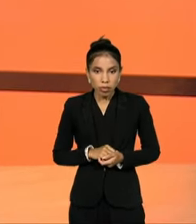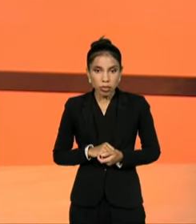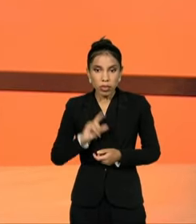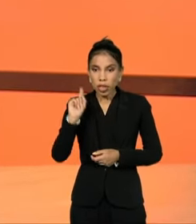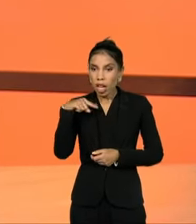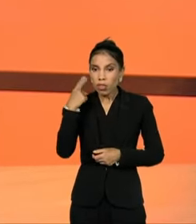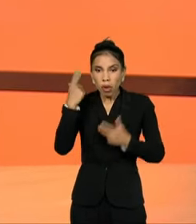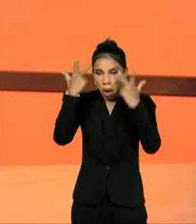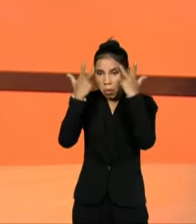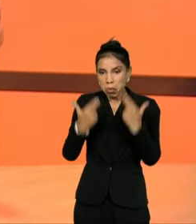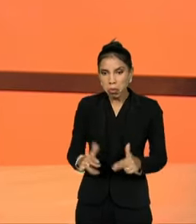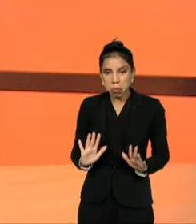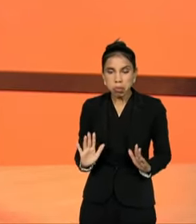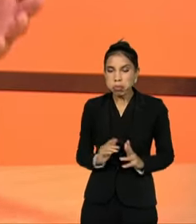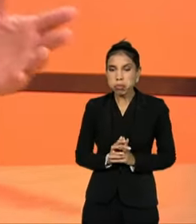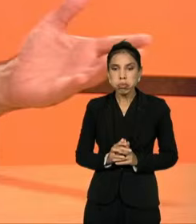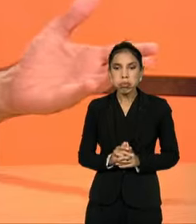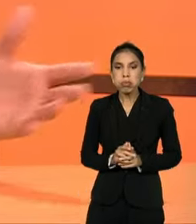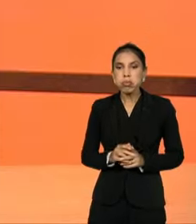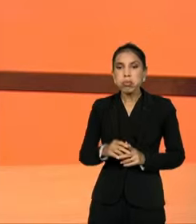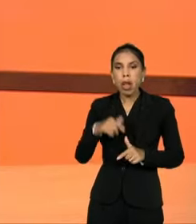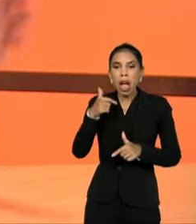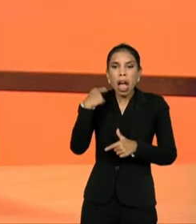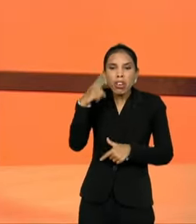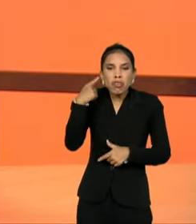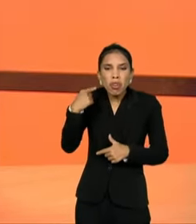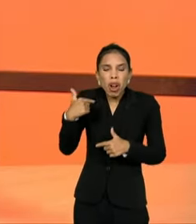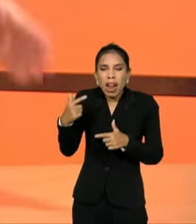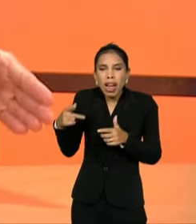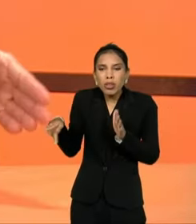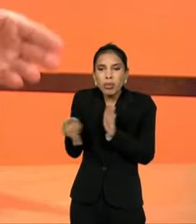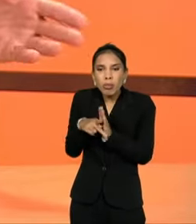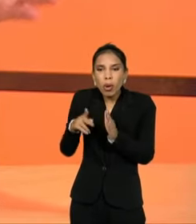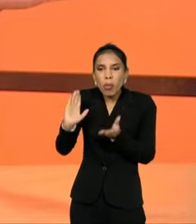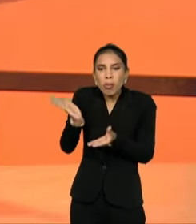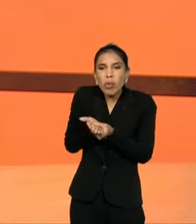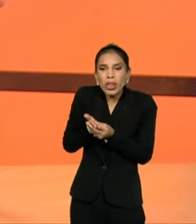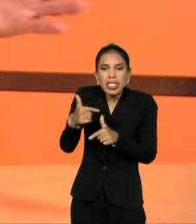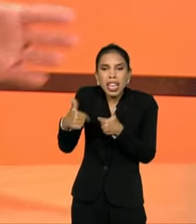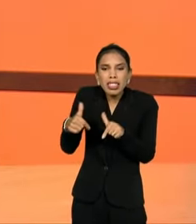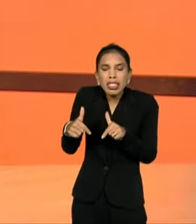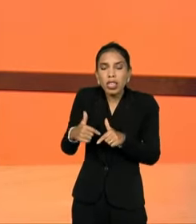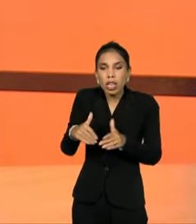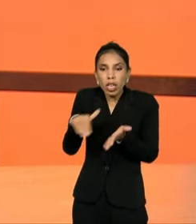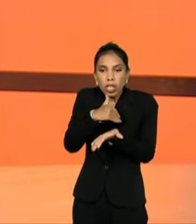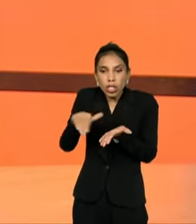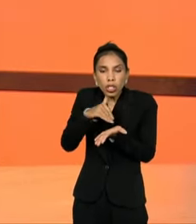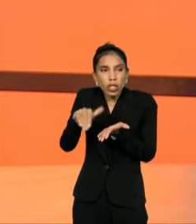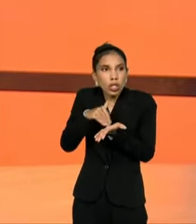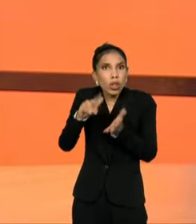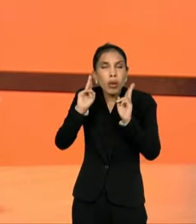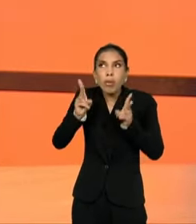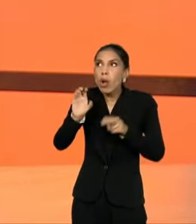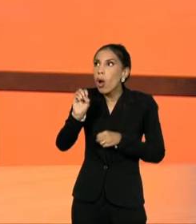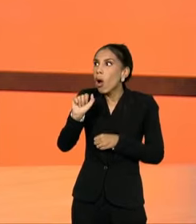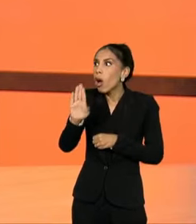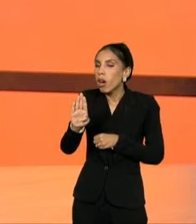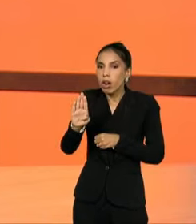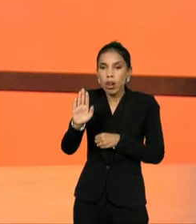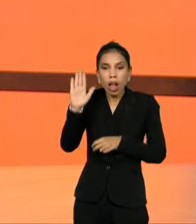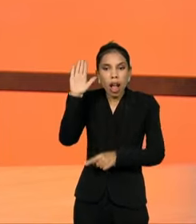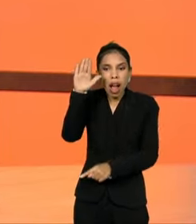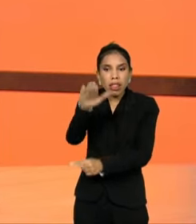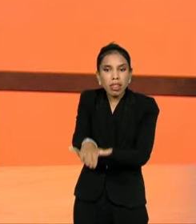advogado comum. Na porta da OAB. Advogado trabalhista. O escritório dele era no mesmo prédio onde fica a OAB, no meio da